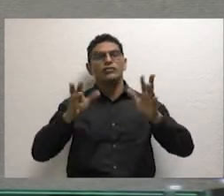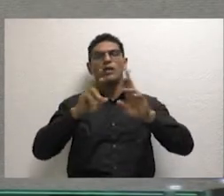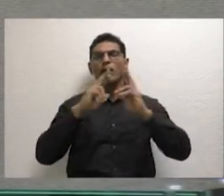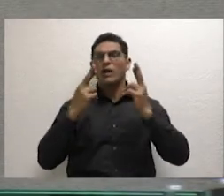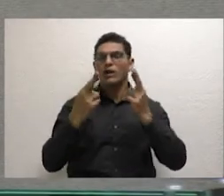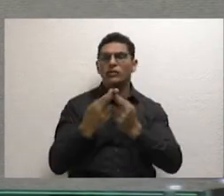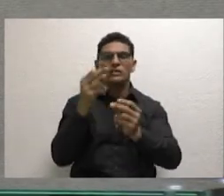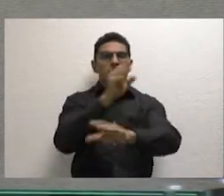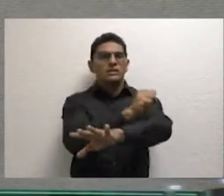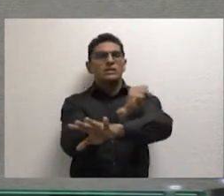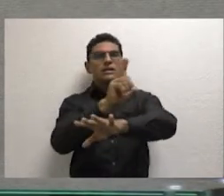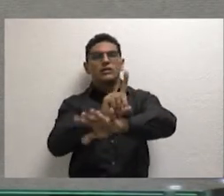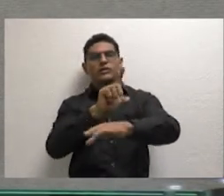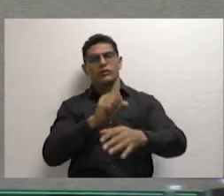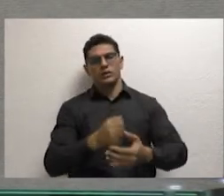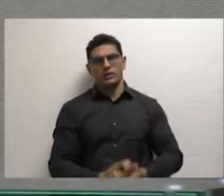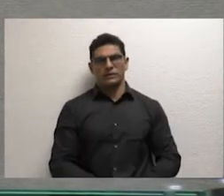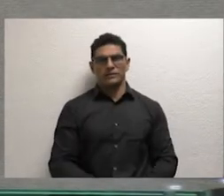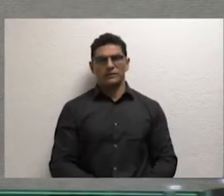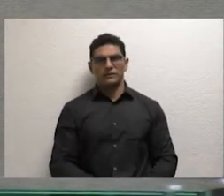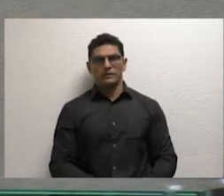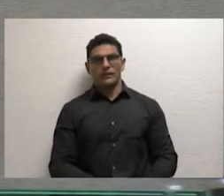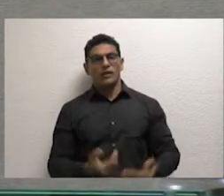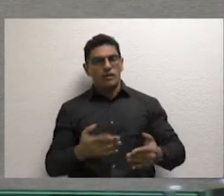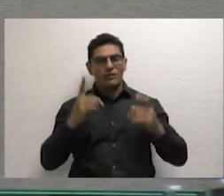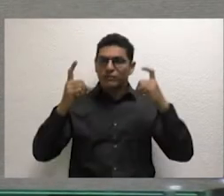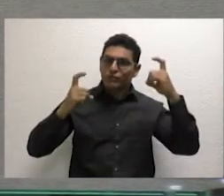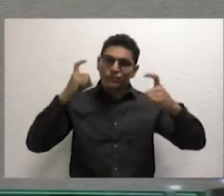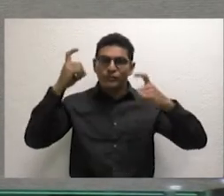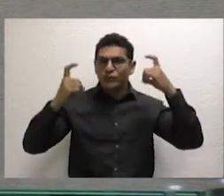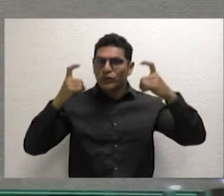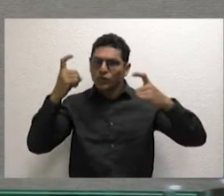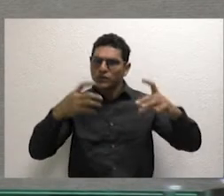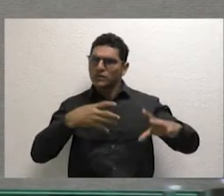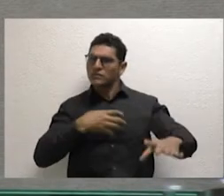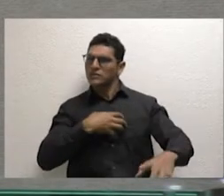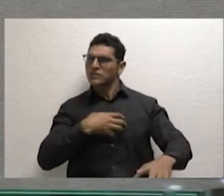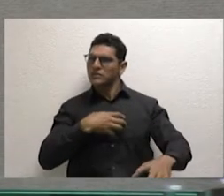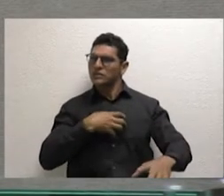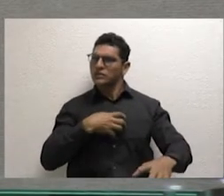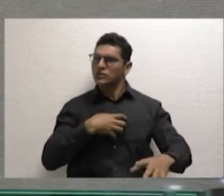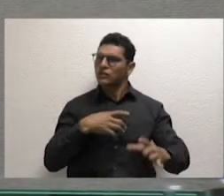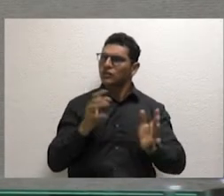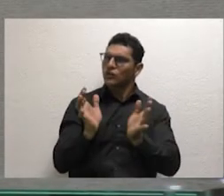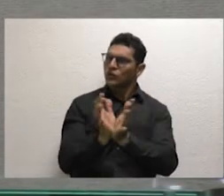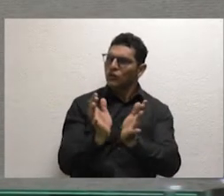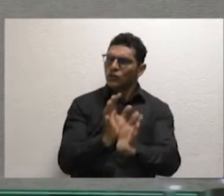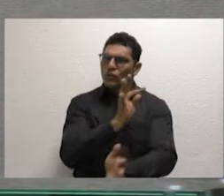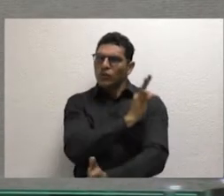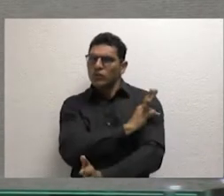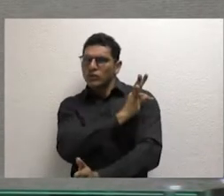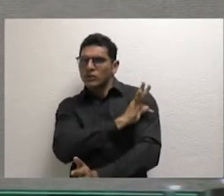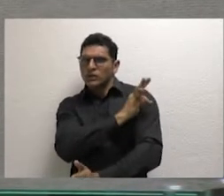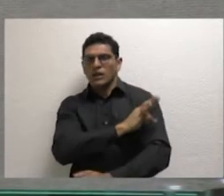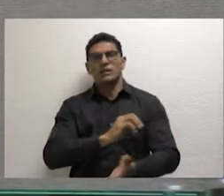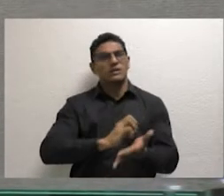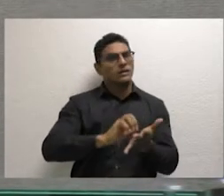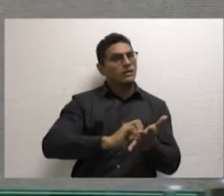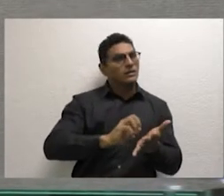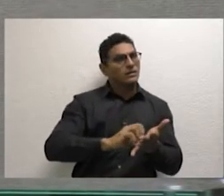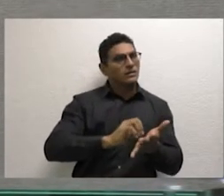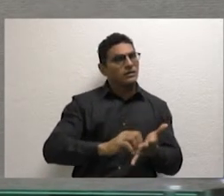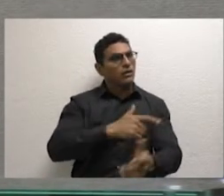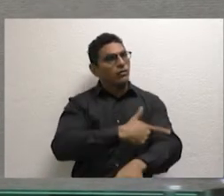SEDUC e coloquei lá minha preocupação e senti da equipe técnica e do secretário Luiz Castro em relação